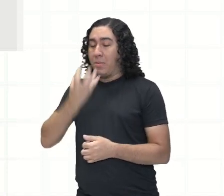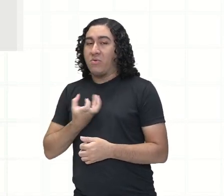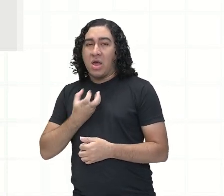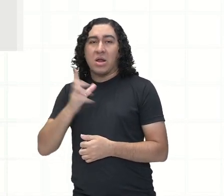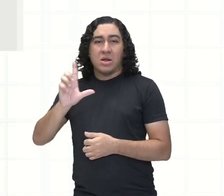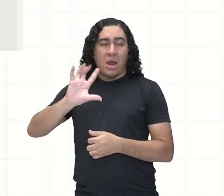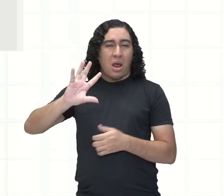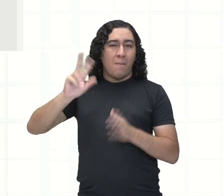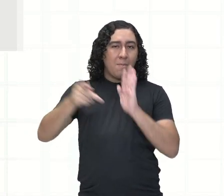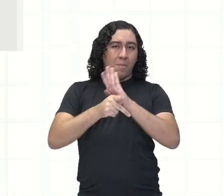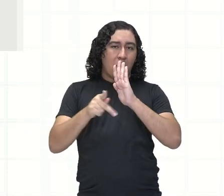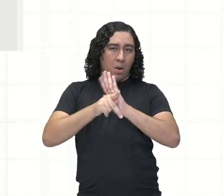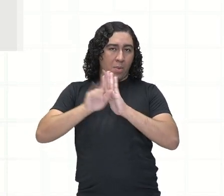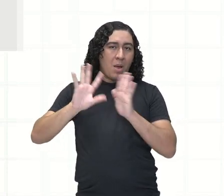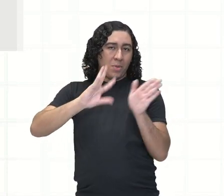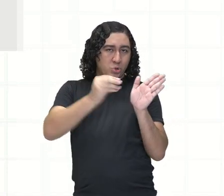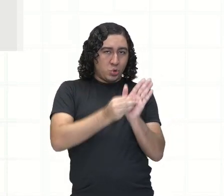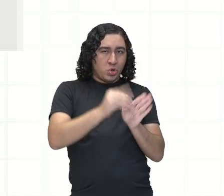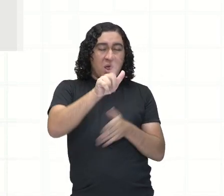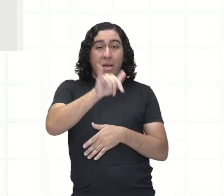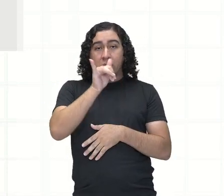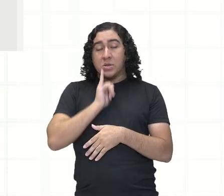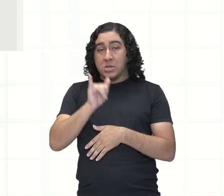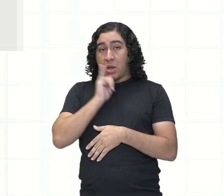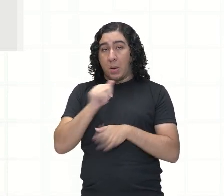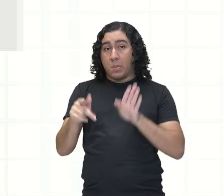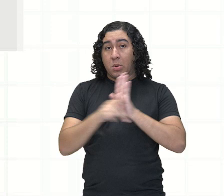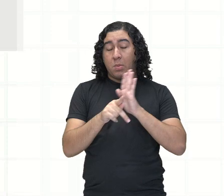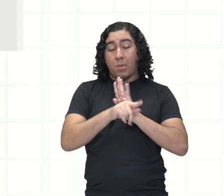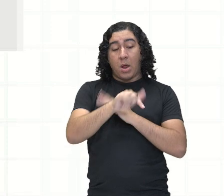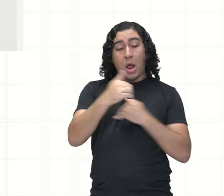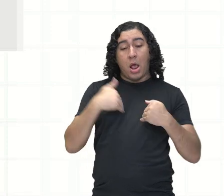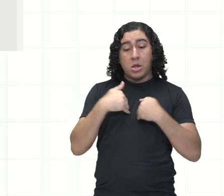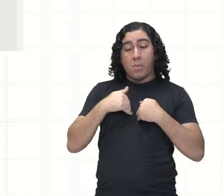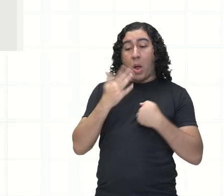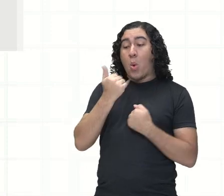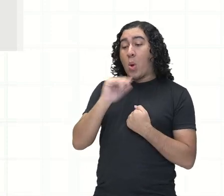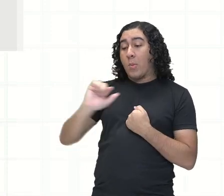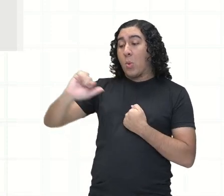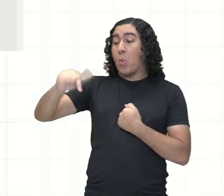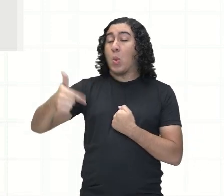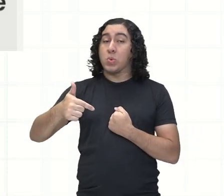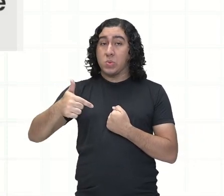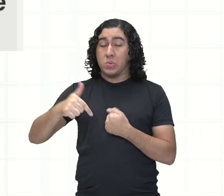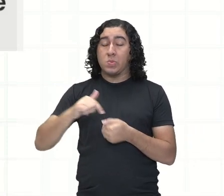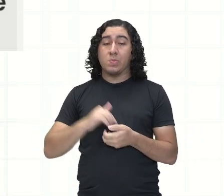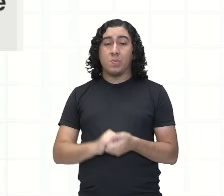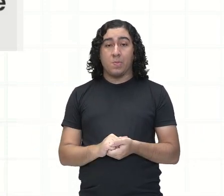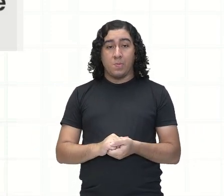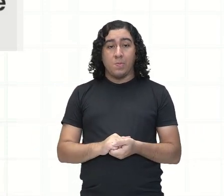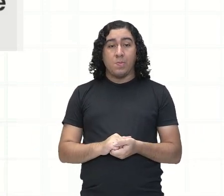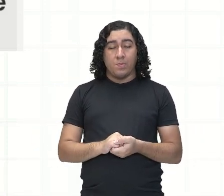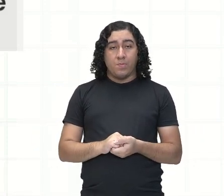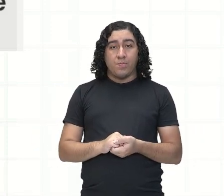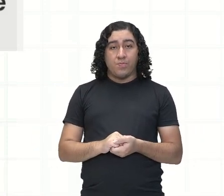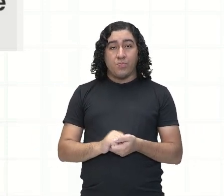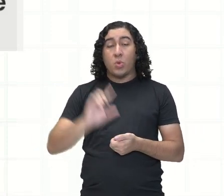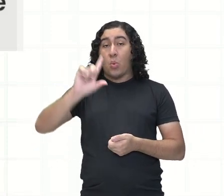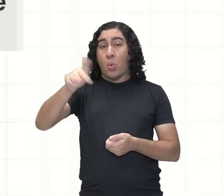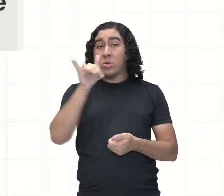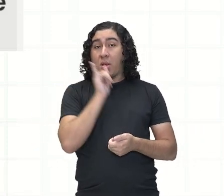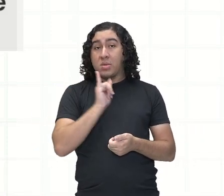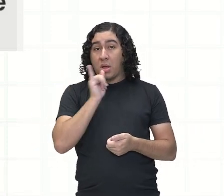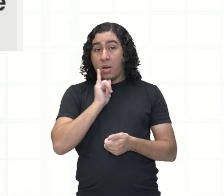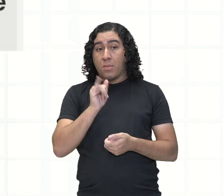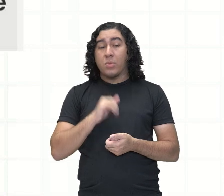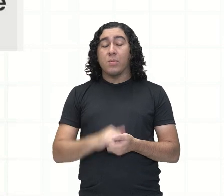Amazônia. Então, são exemplos de predador que estão consumindo presas, tá? Um outro exemplo